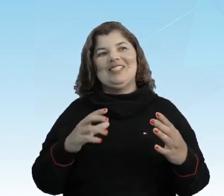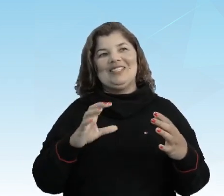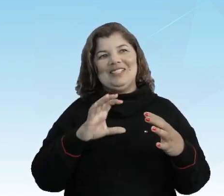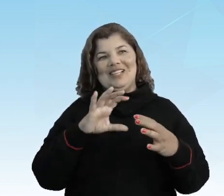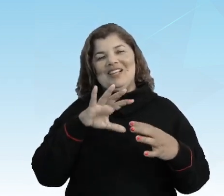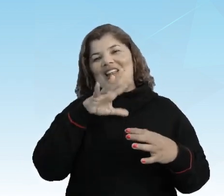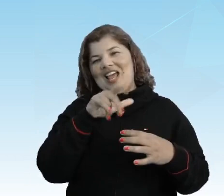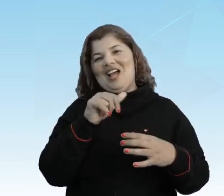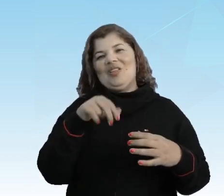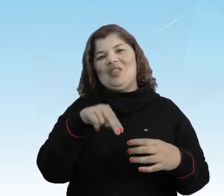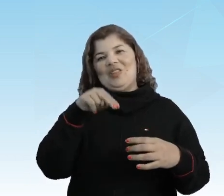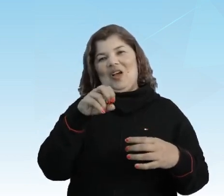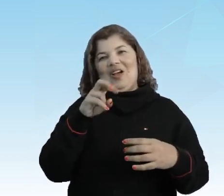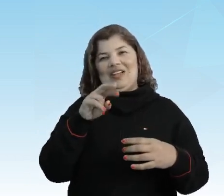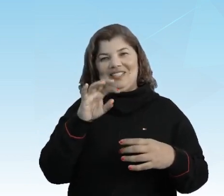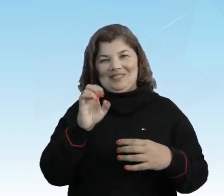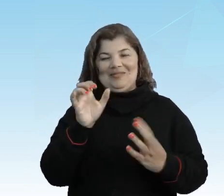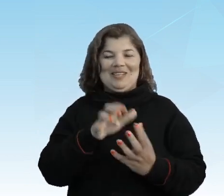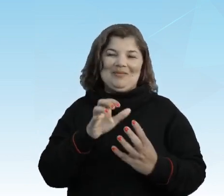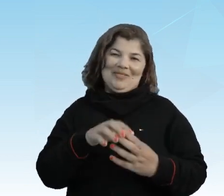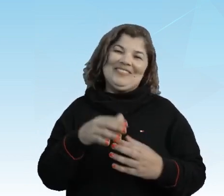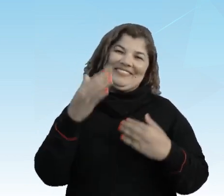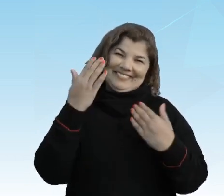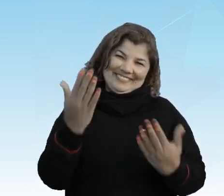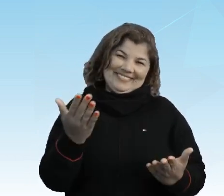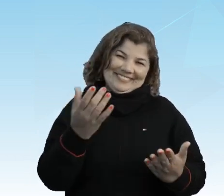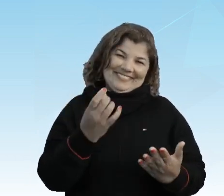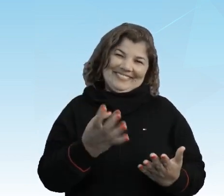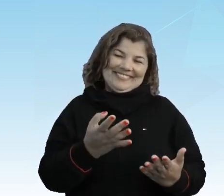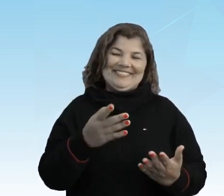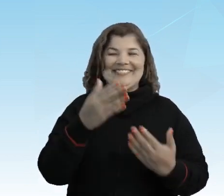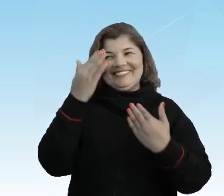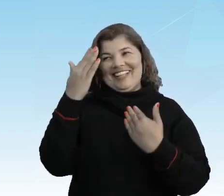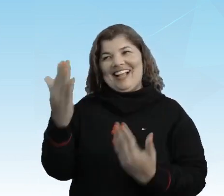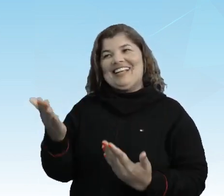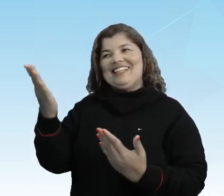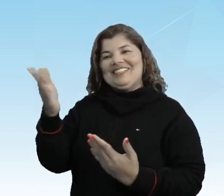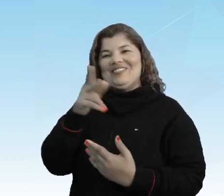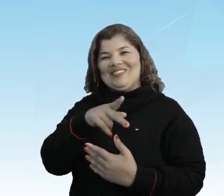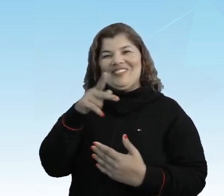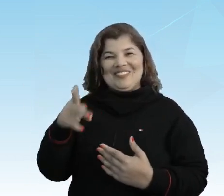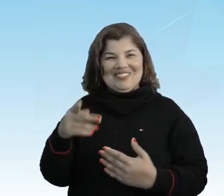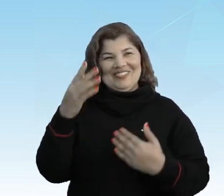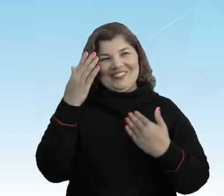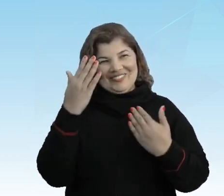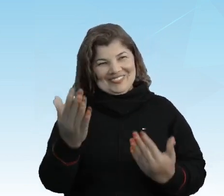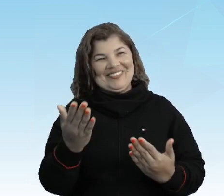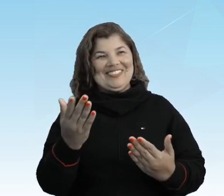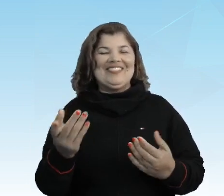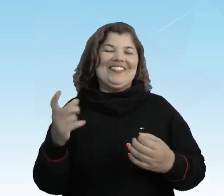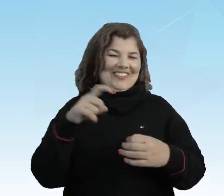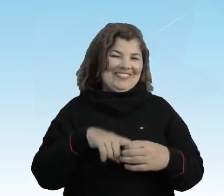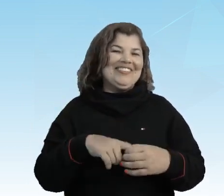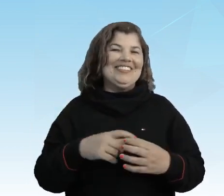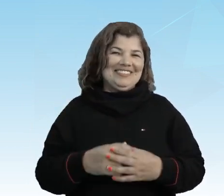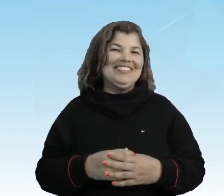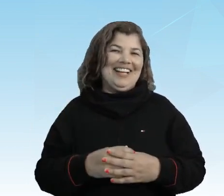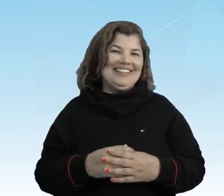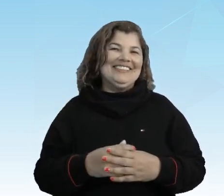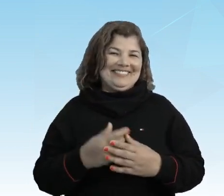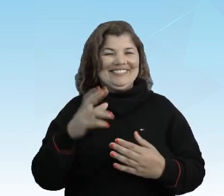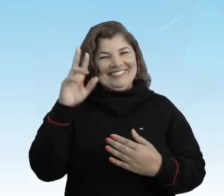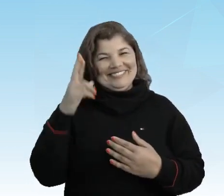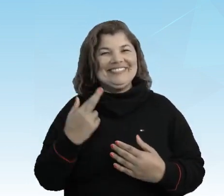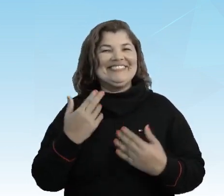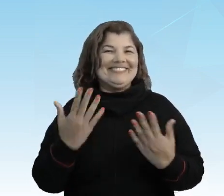nosso Pernambuco. Gente, muito obrigado. Por hoje é só, professor, agradeço. Obrigado. E voltará. Obrigado, pessoal.